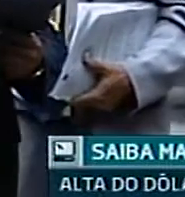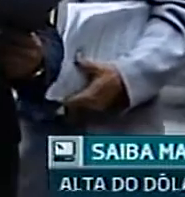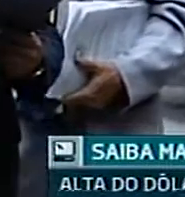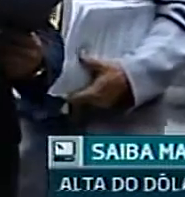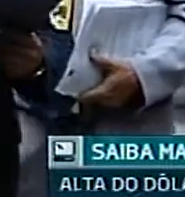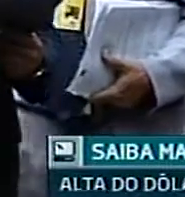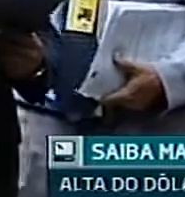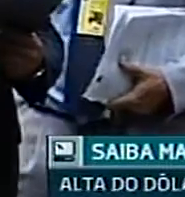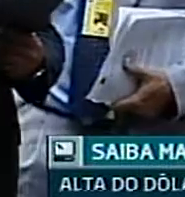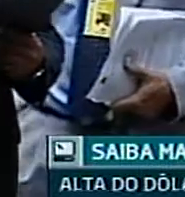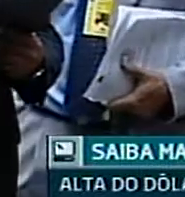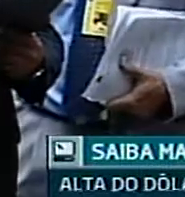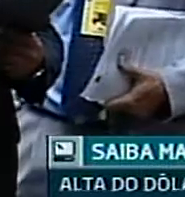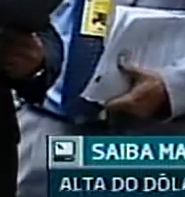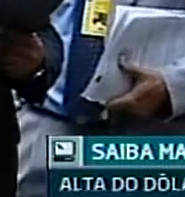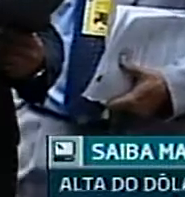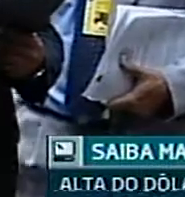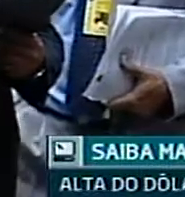cidades. Sabe. E ficam